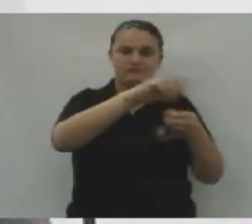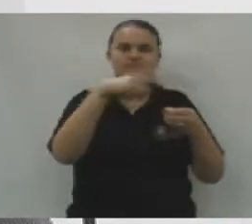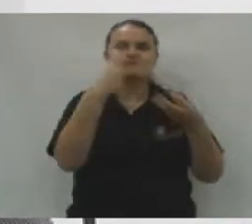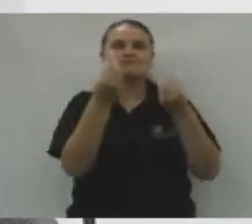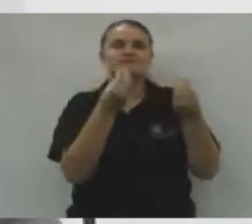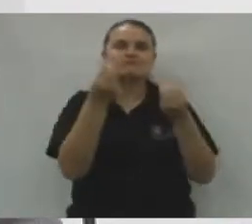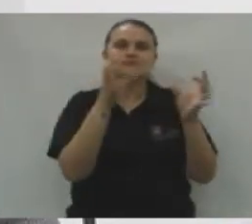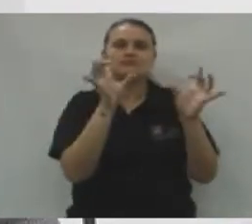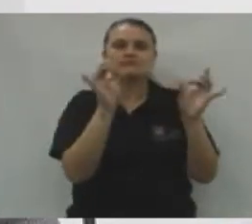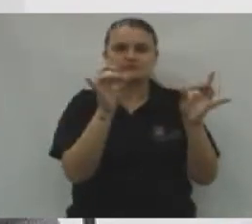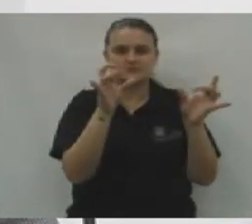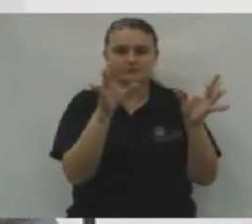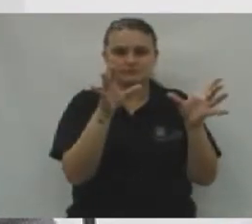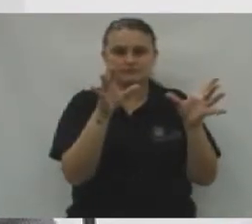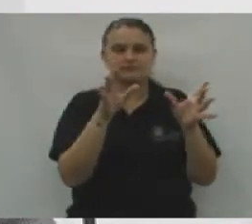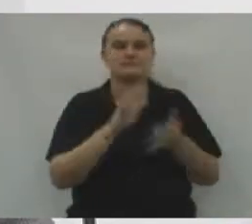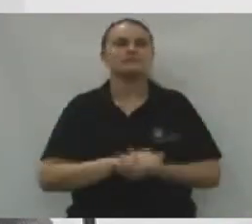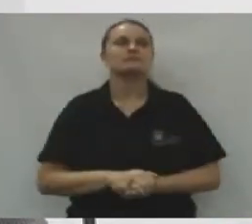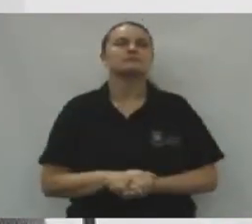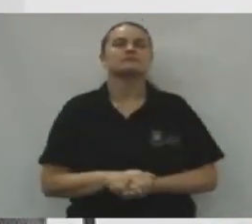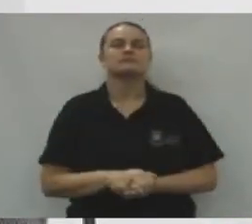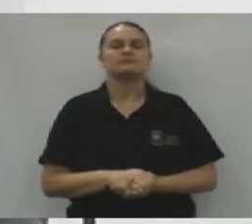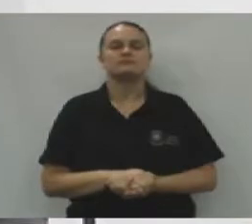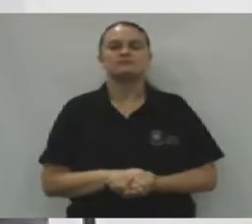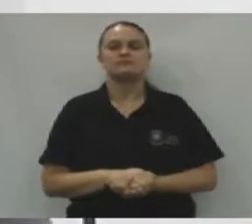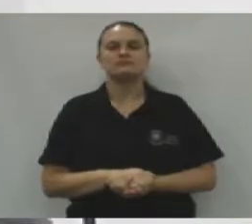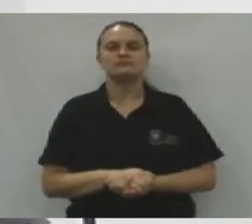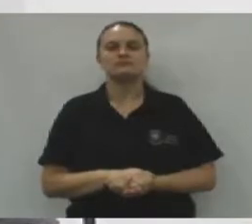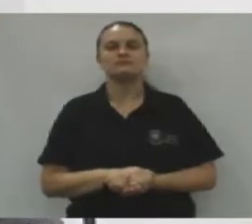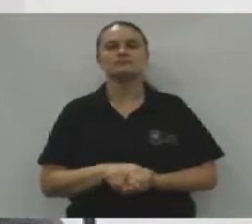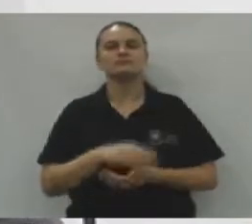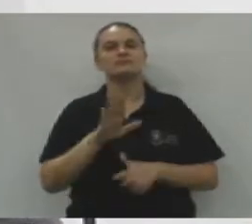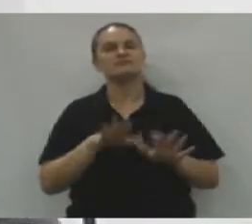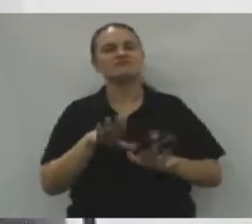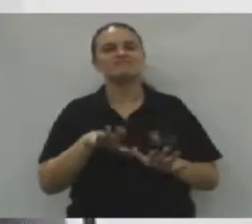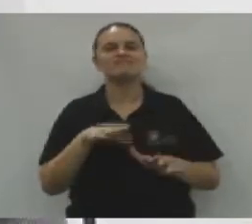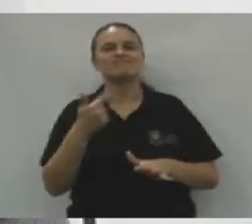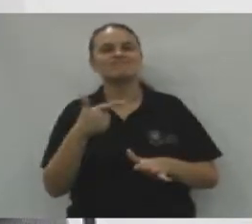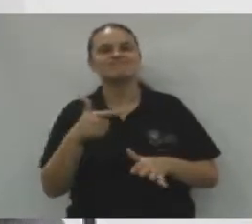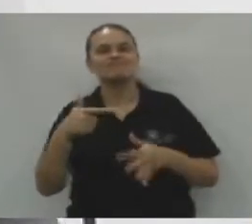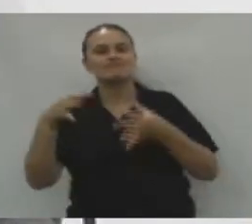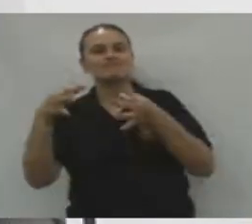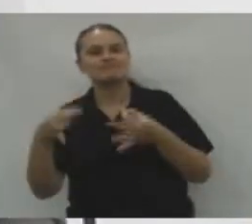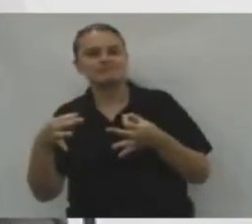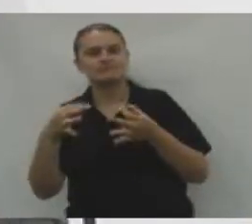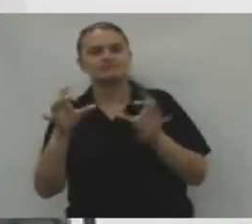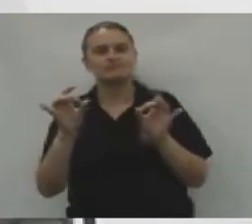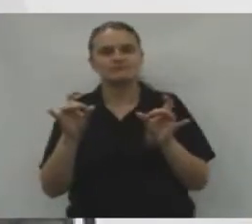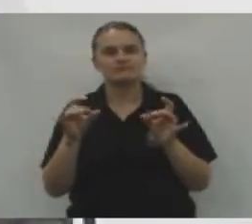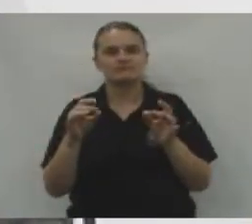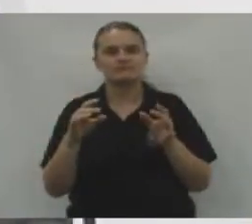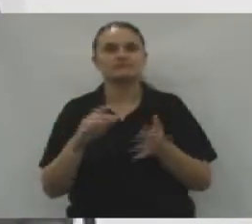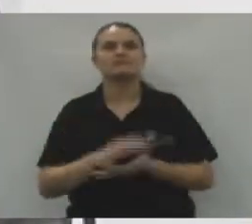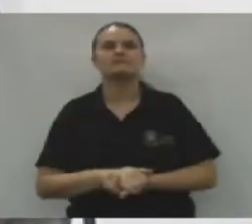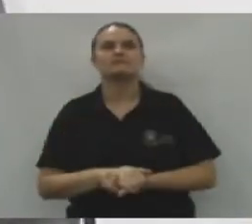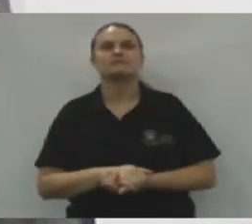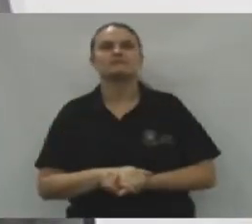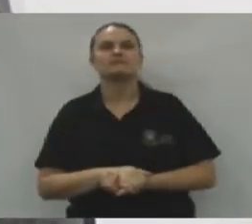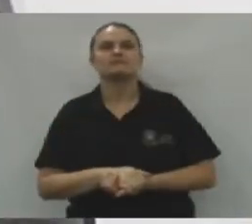produtos também, é na hora de comercializar sua produção, que nem sempre tem o negócio certo.